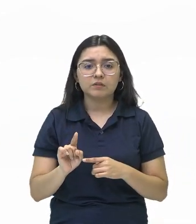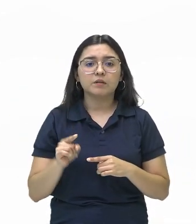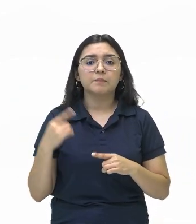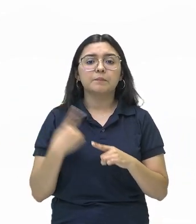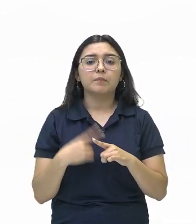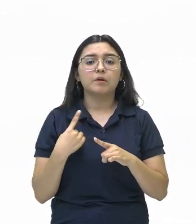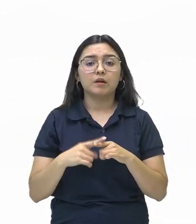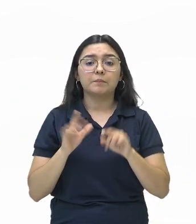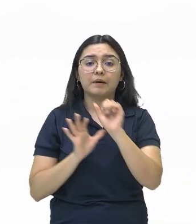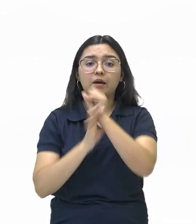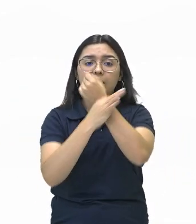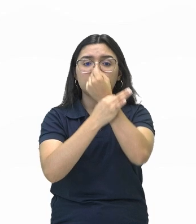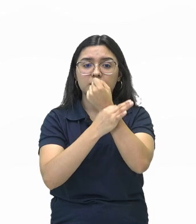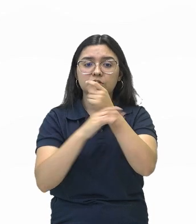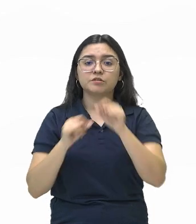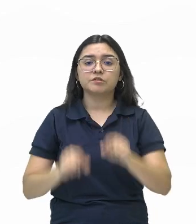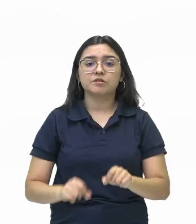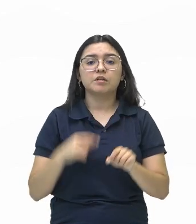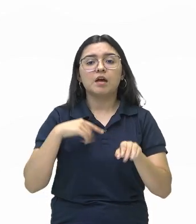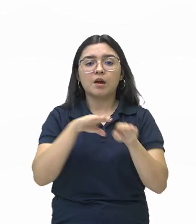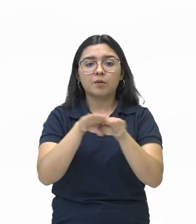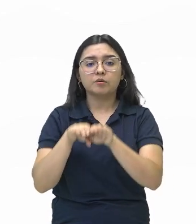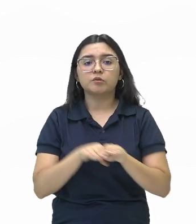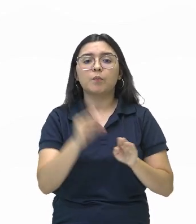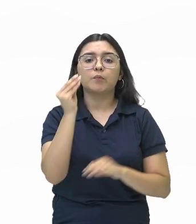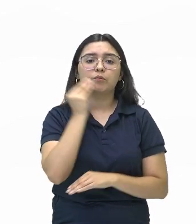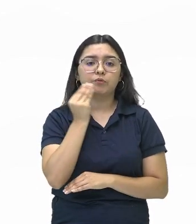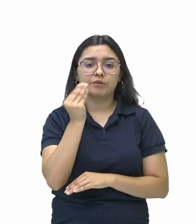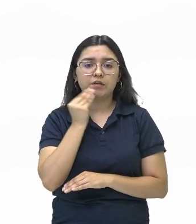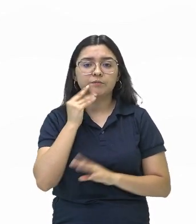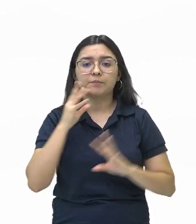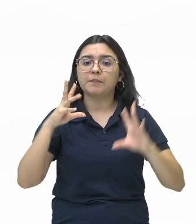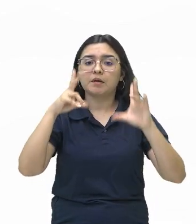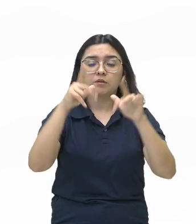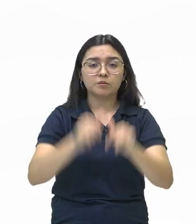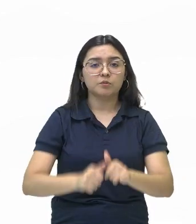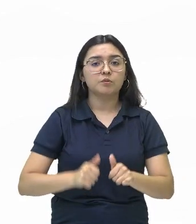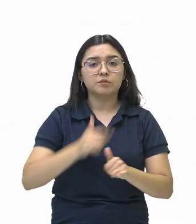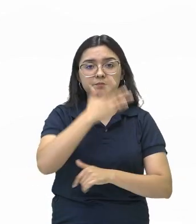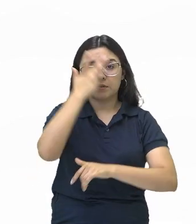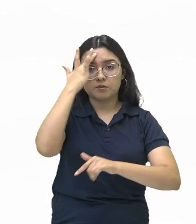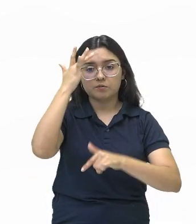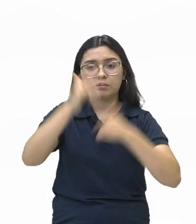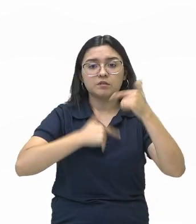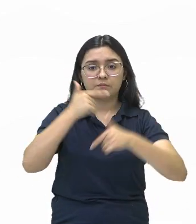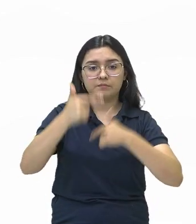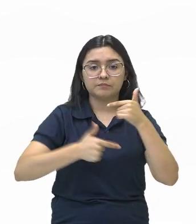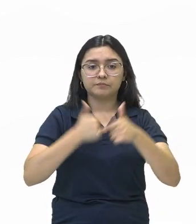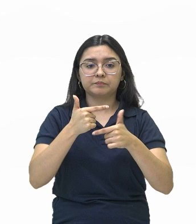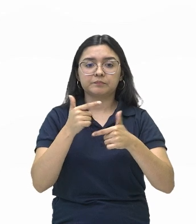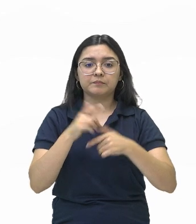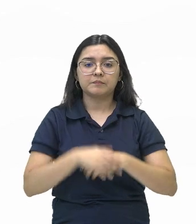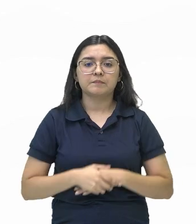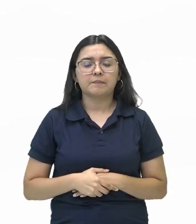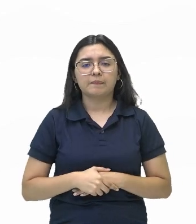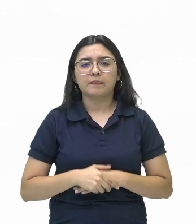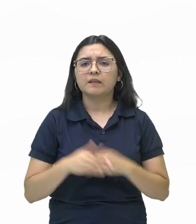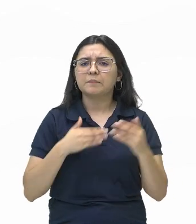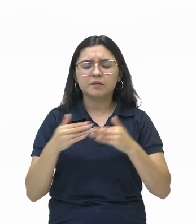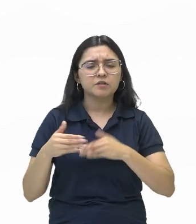para garantir a igualdade de oportunidades para todos os